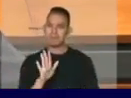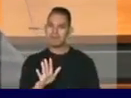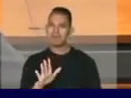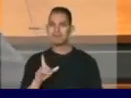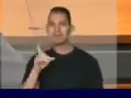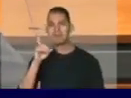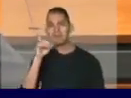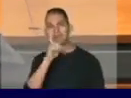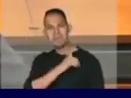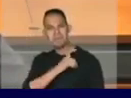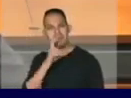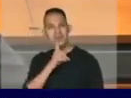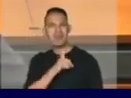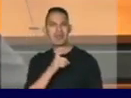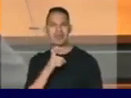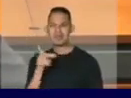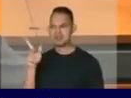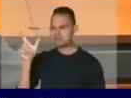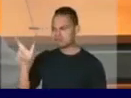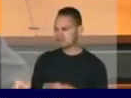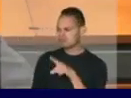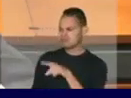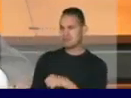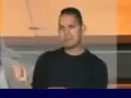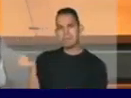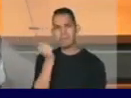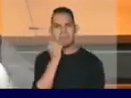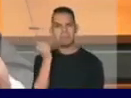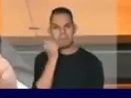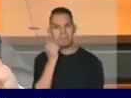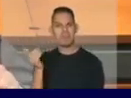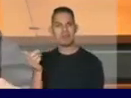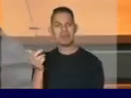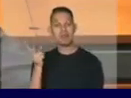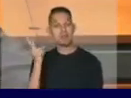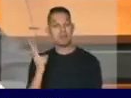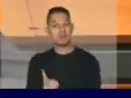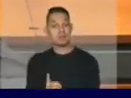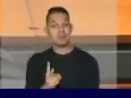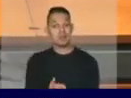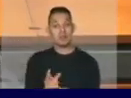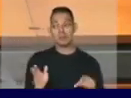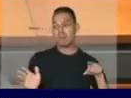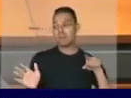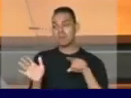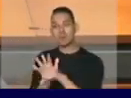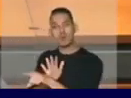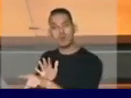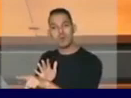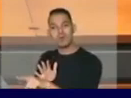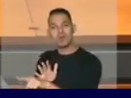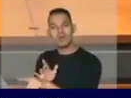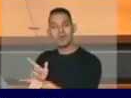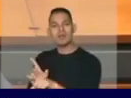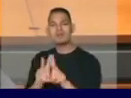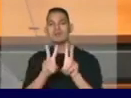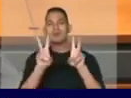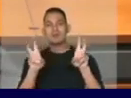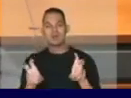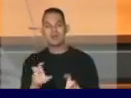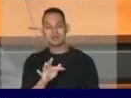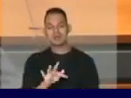mente descaradamente. Toda vez que questionado sobre o